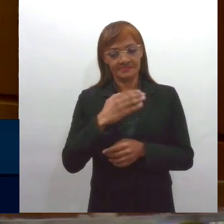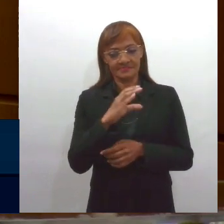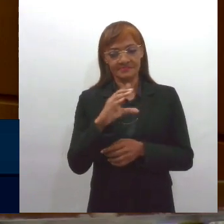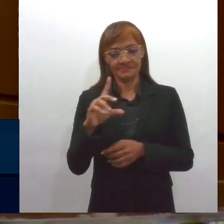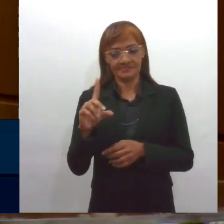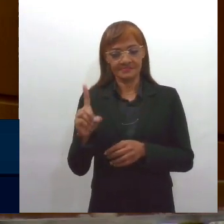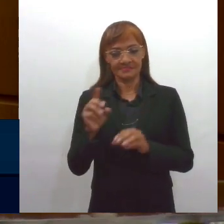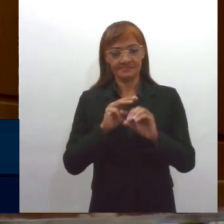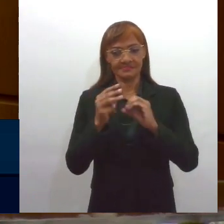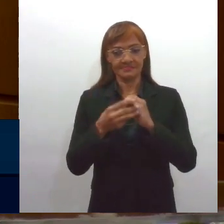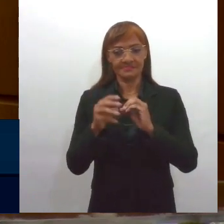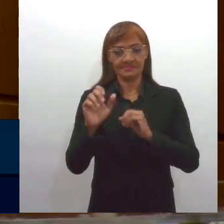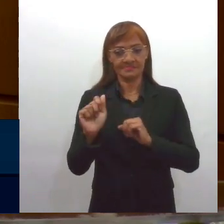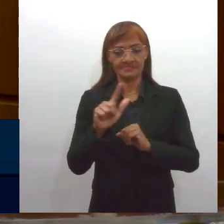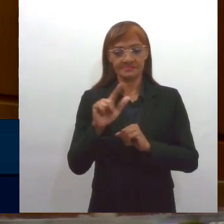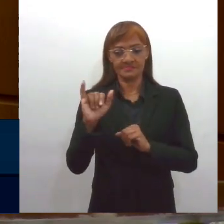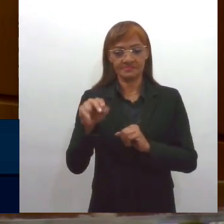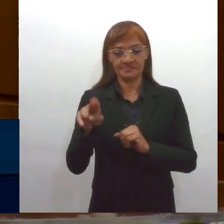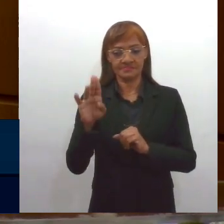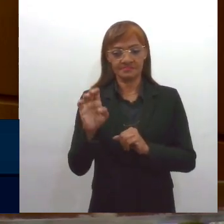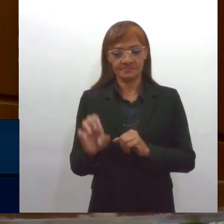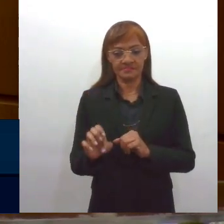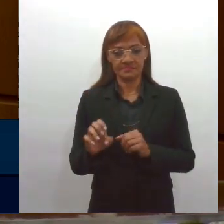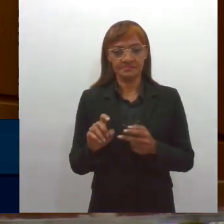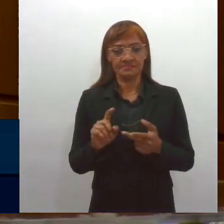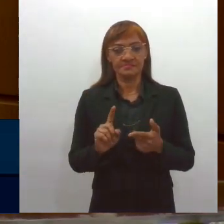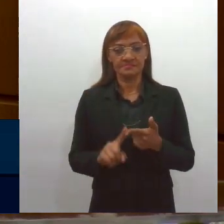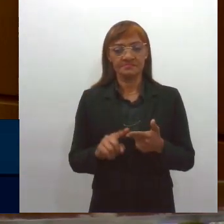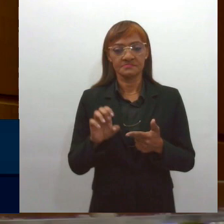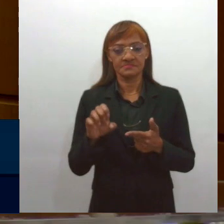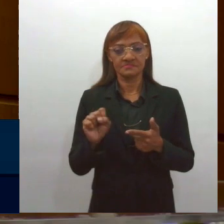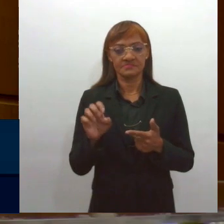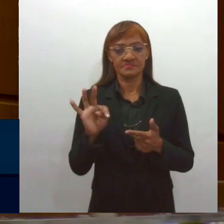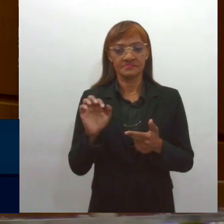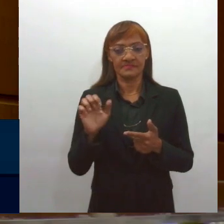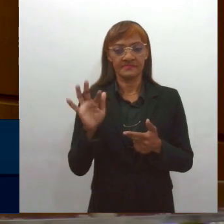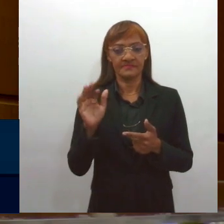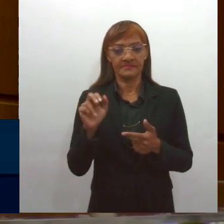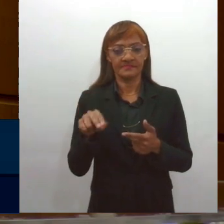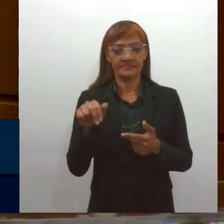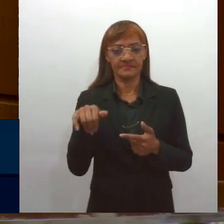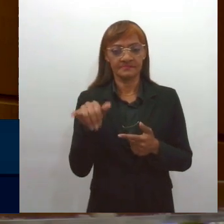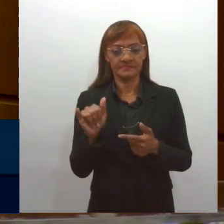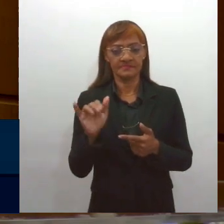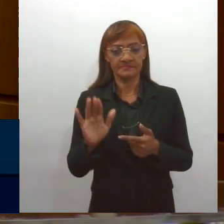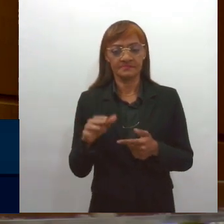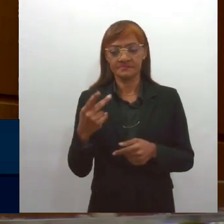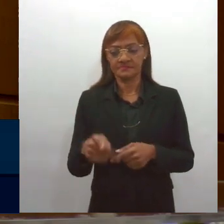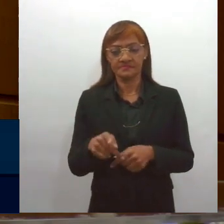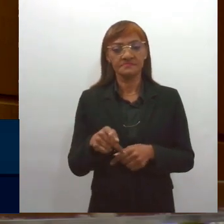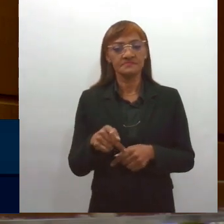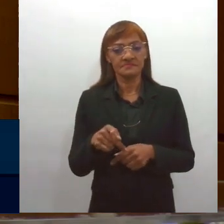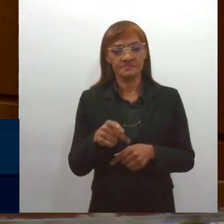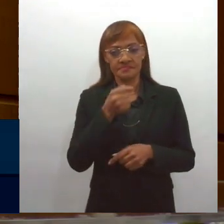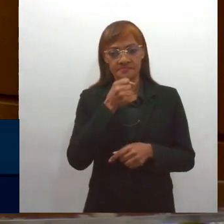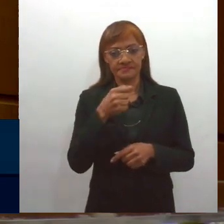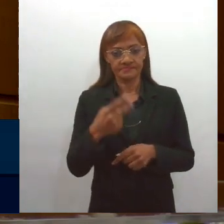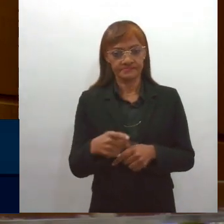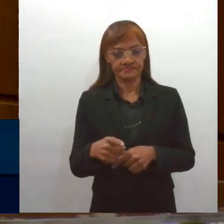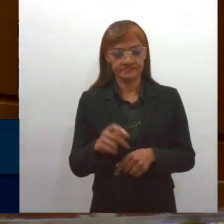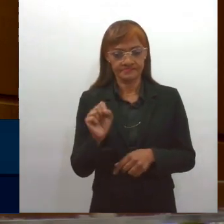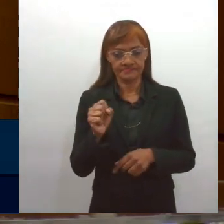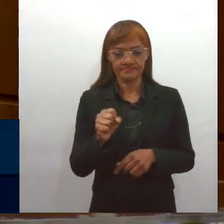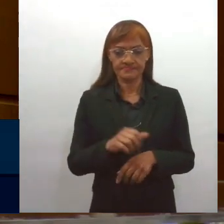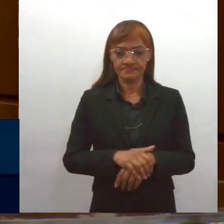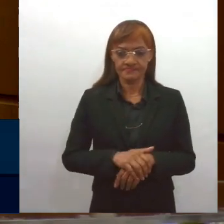Stephanie Macedo, da Agência de Notícias, aqui da casa também, e professores e mestres que eu tive